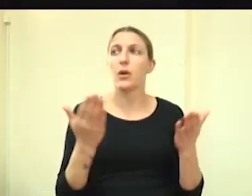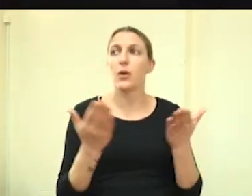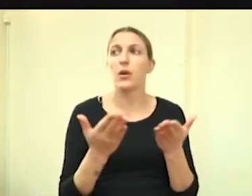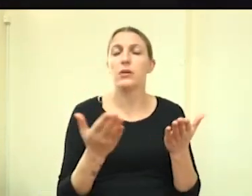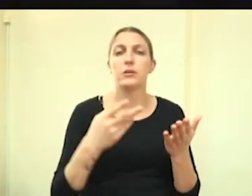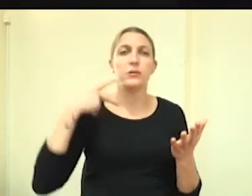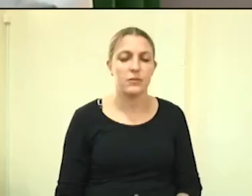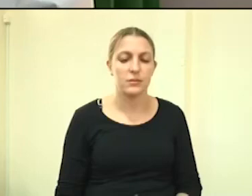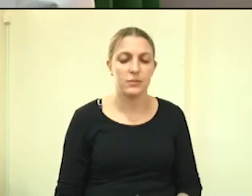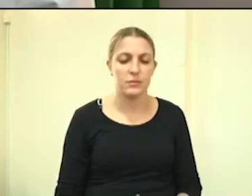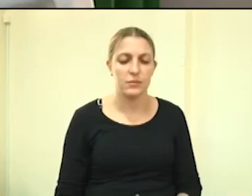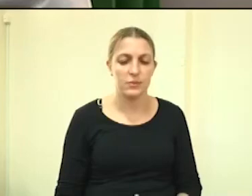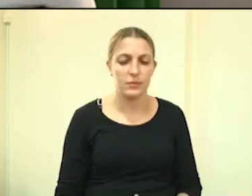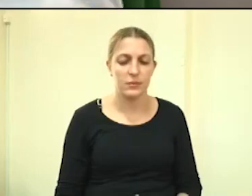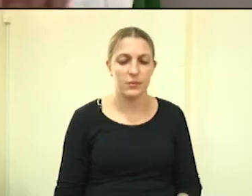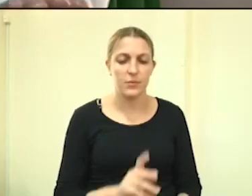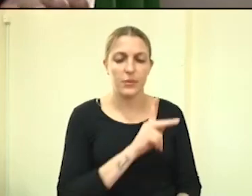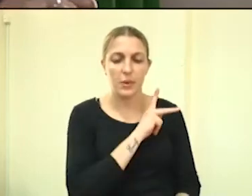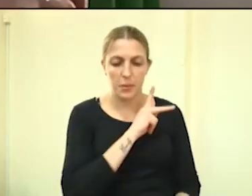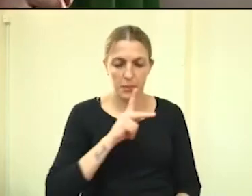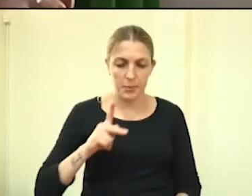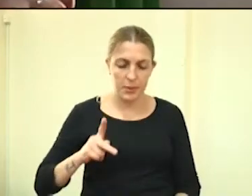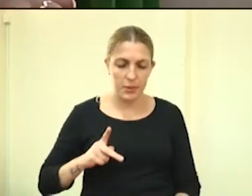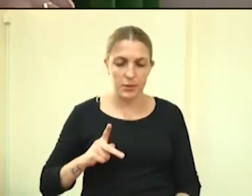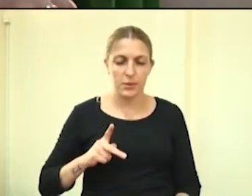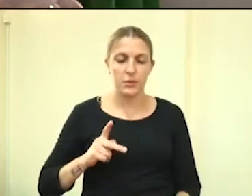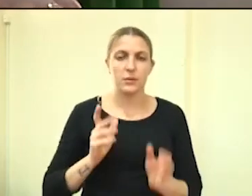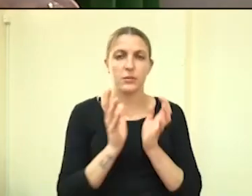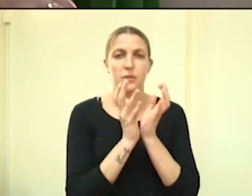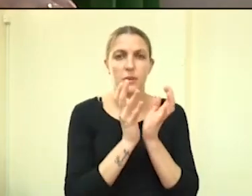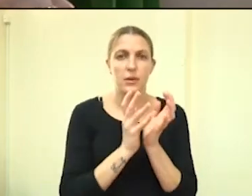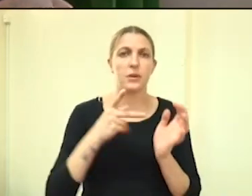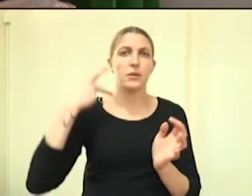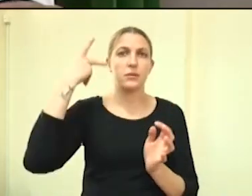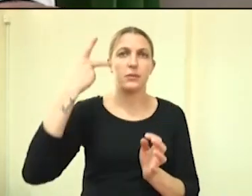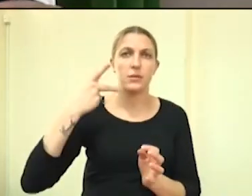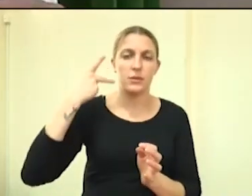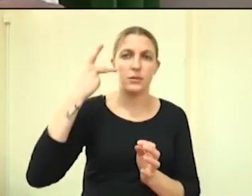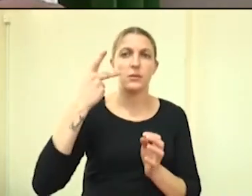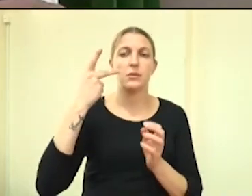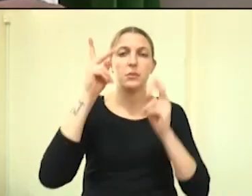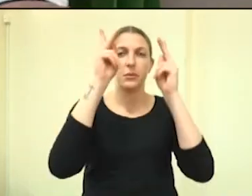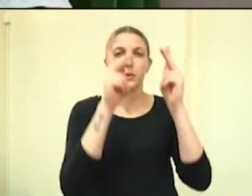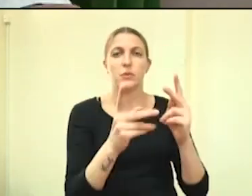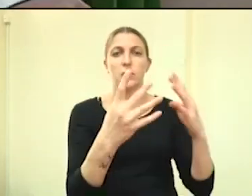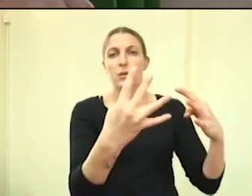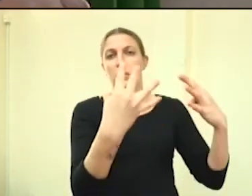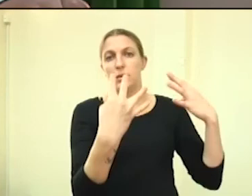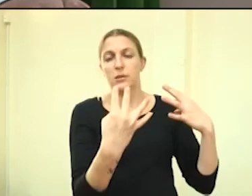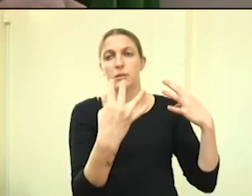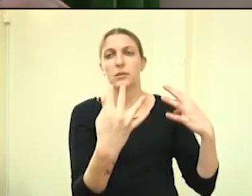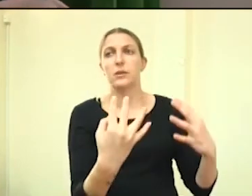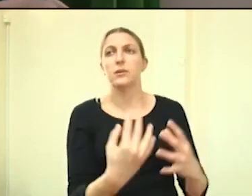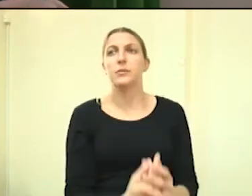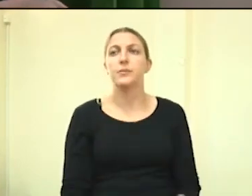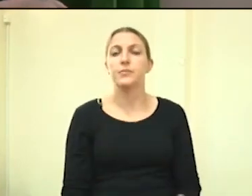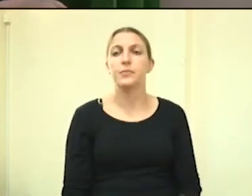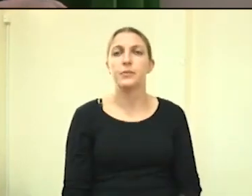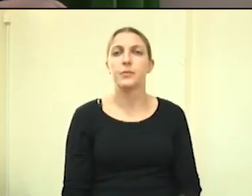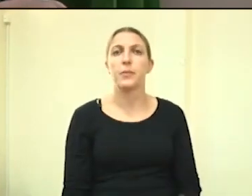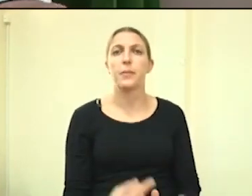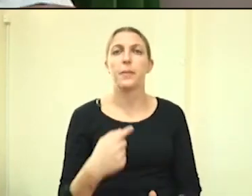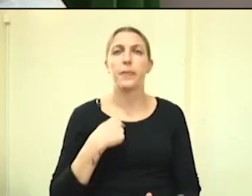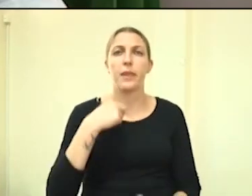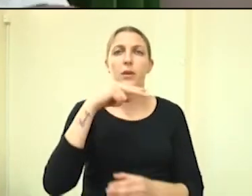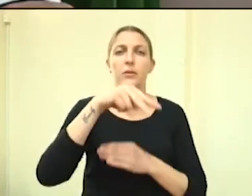Bento. Senhor presidente, senhores vereadores, senhoras vereadoras, público que nos assiste, eu venho